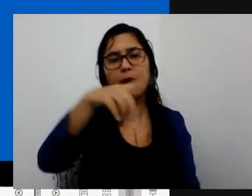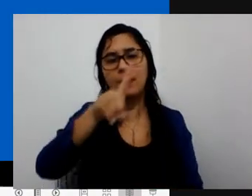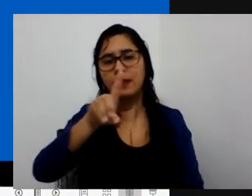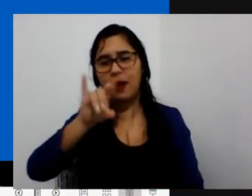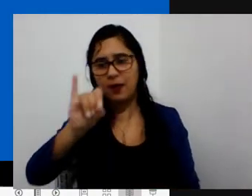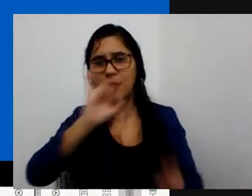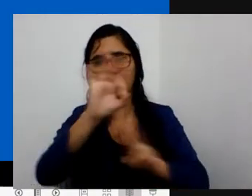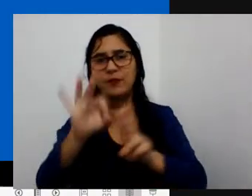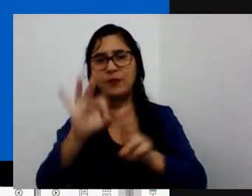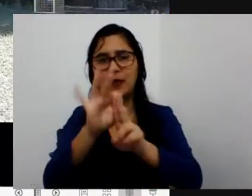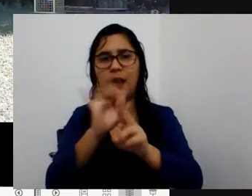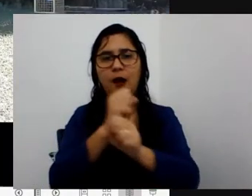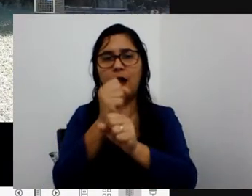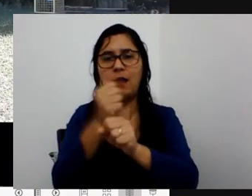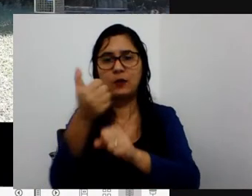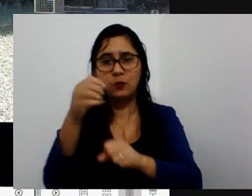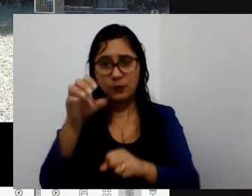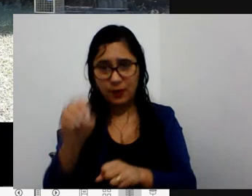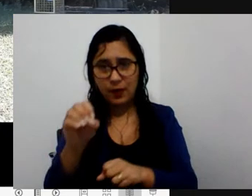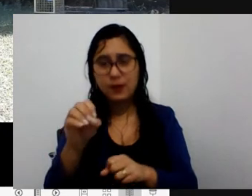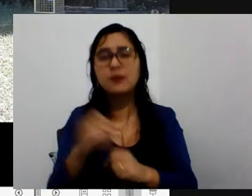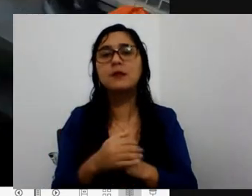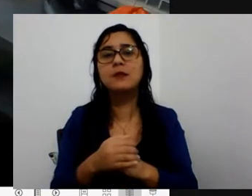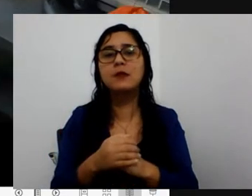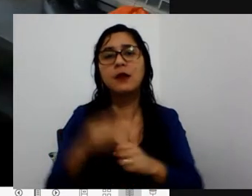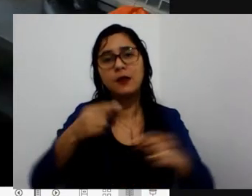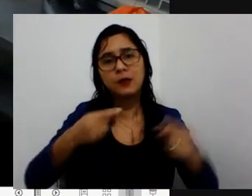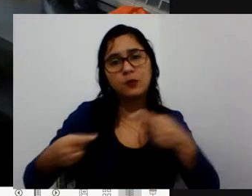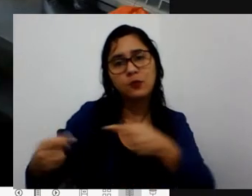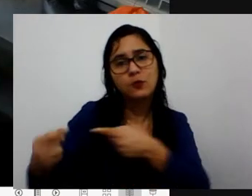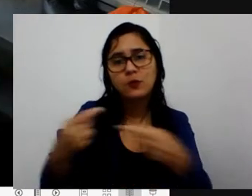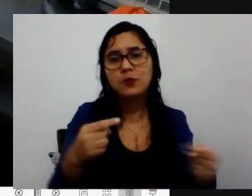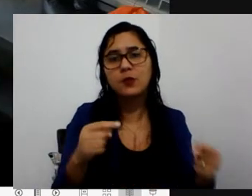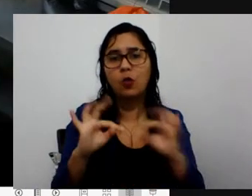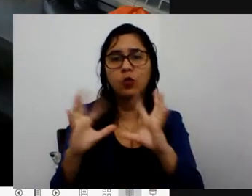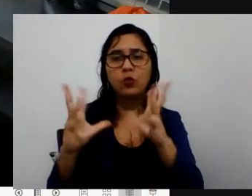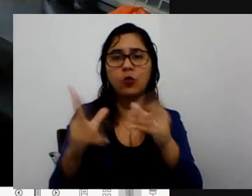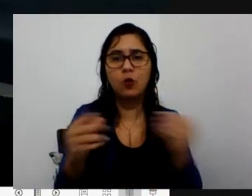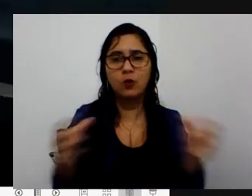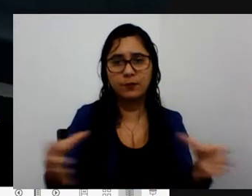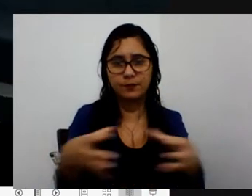que nós vamos fazer em 2022, com discussão com toda a comunidade.